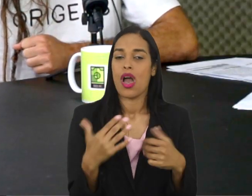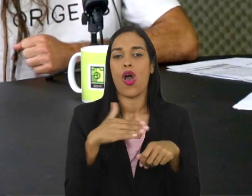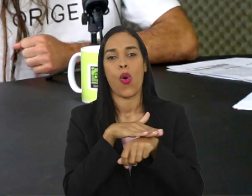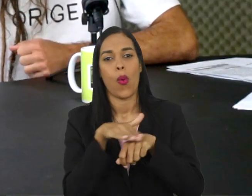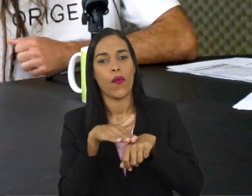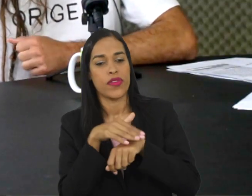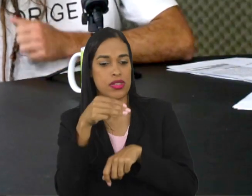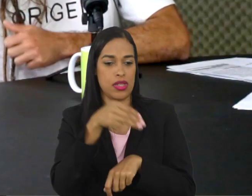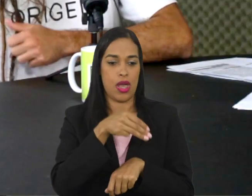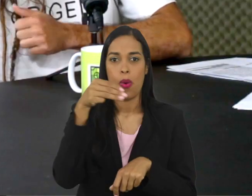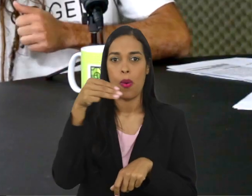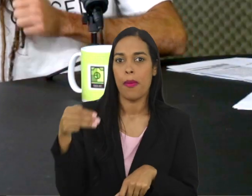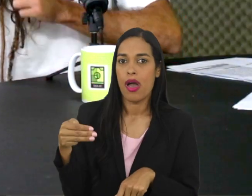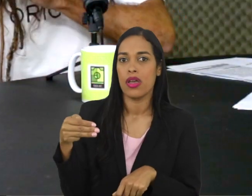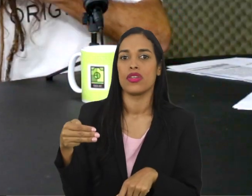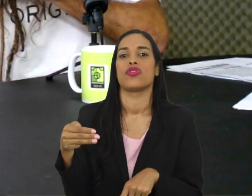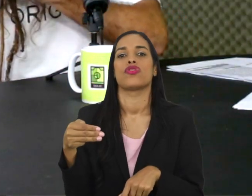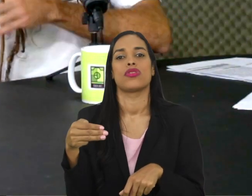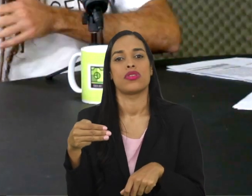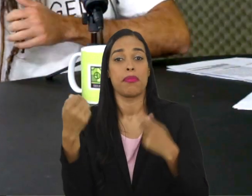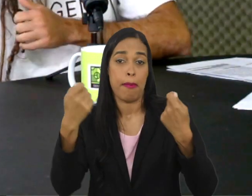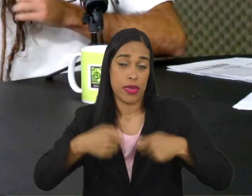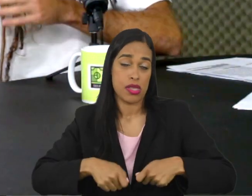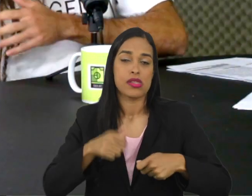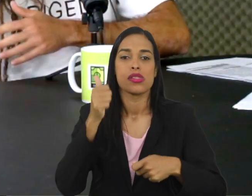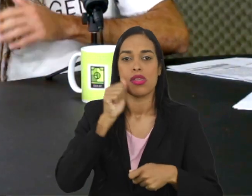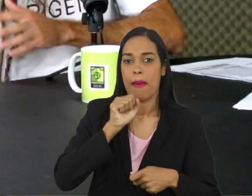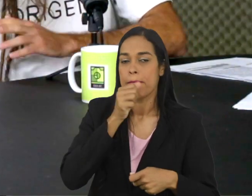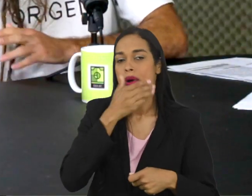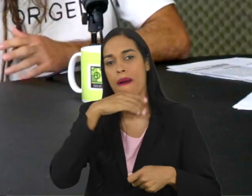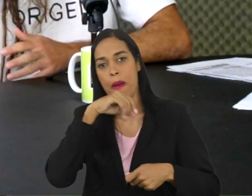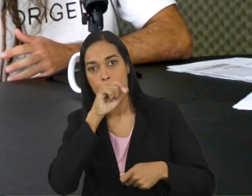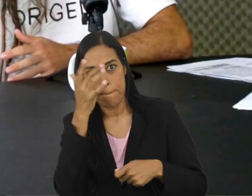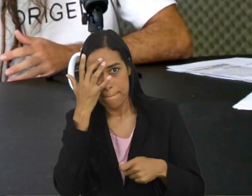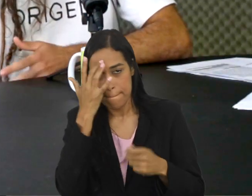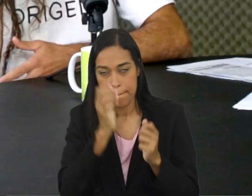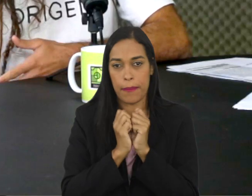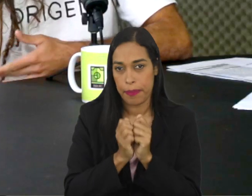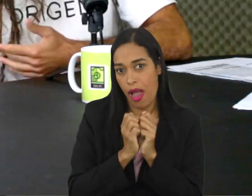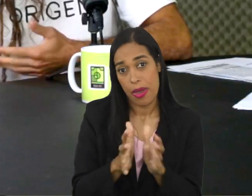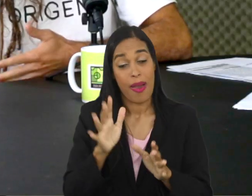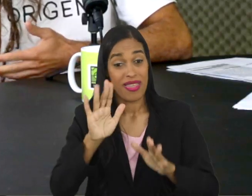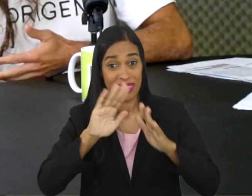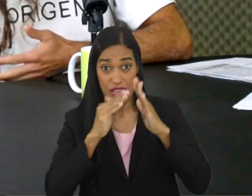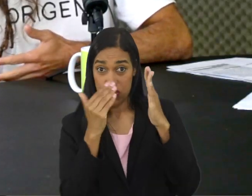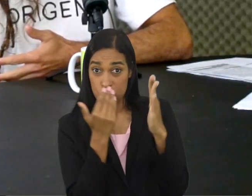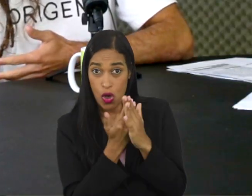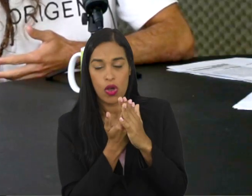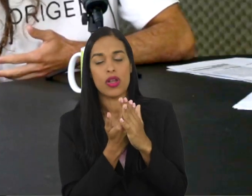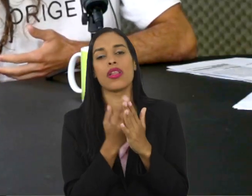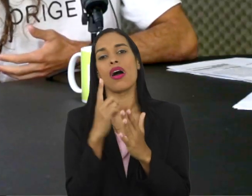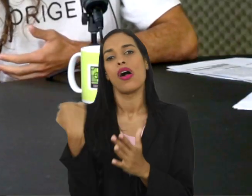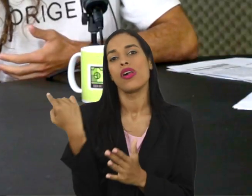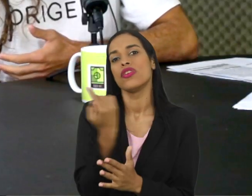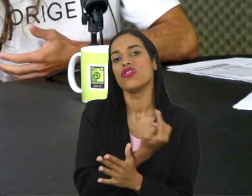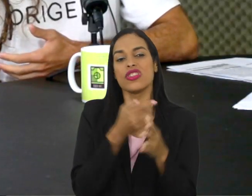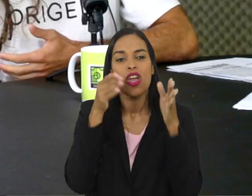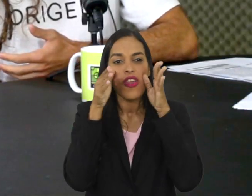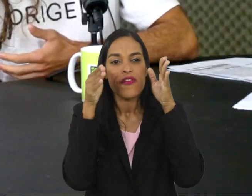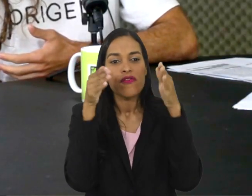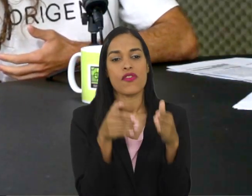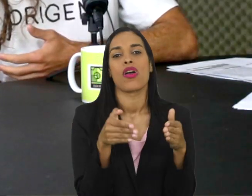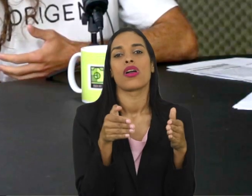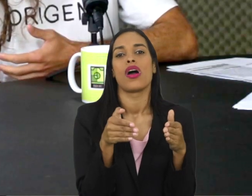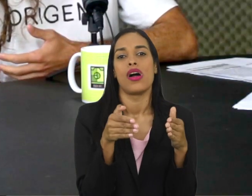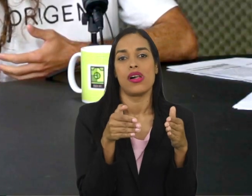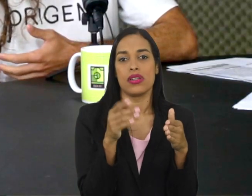falar com a mestra, com o mestre, com o Ialorixá, com o Babalorixá, que é ali que você vai aprender de verdade. Mas dentro da escola, a gente tem que trabalhar